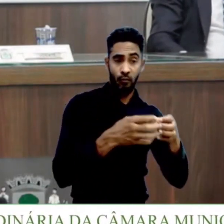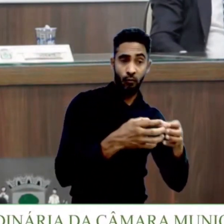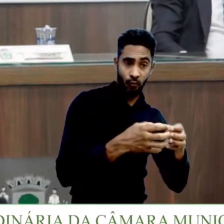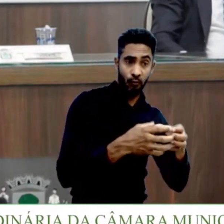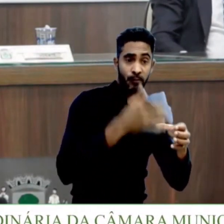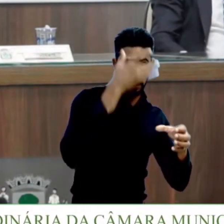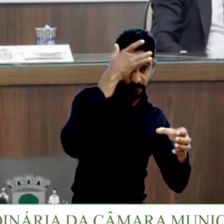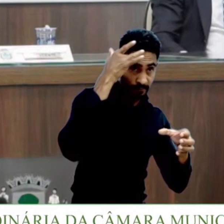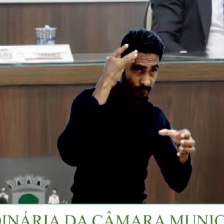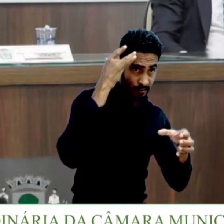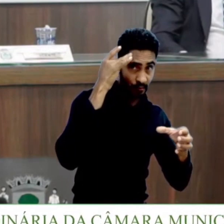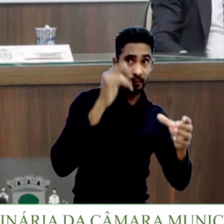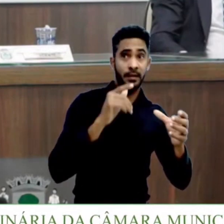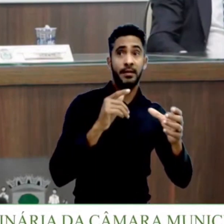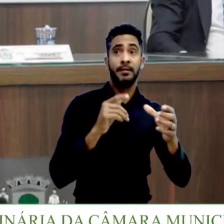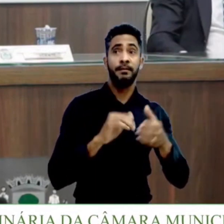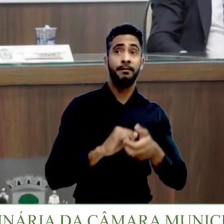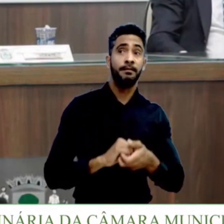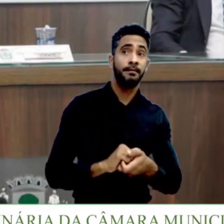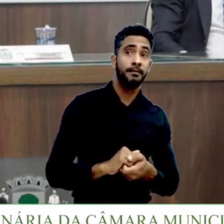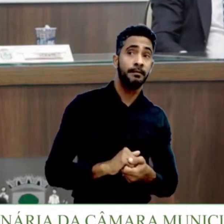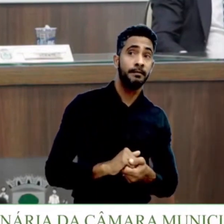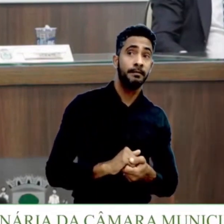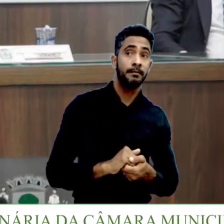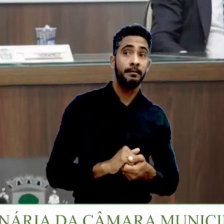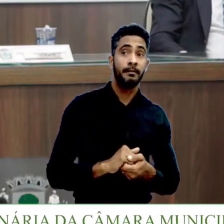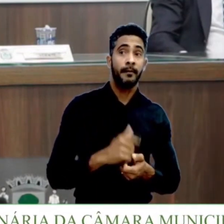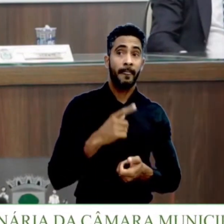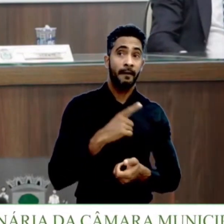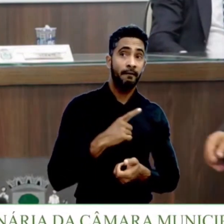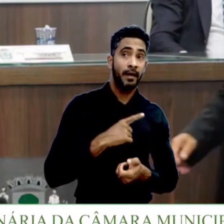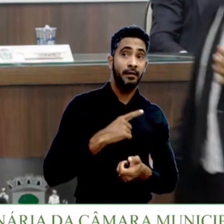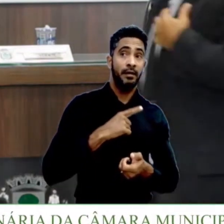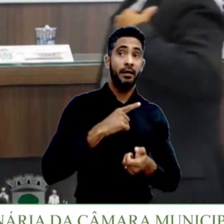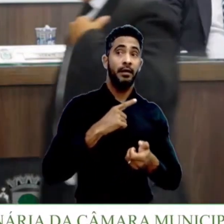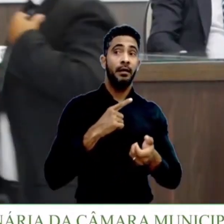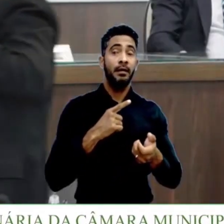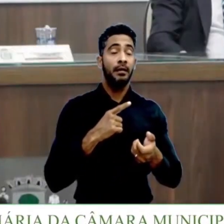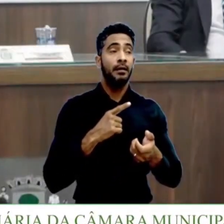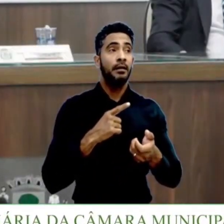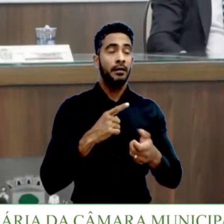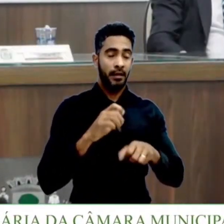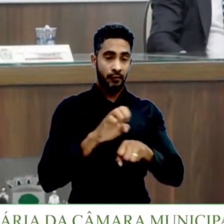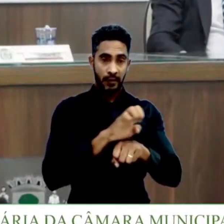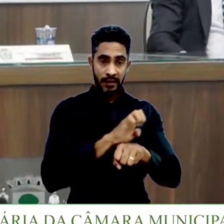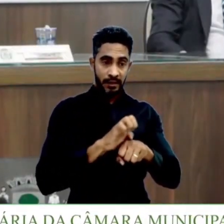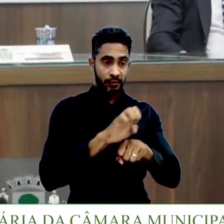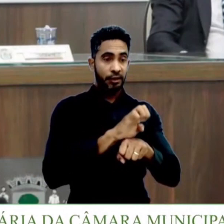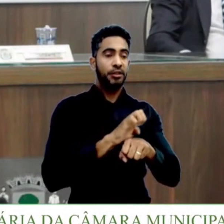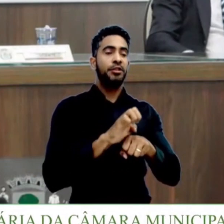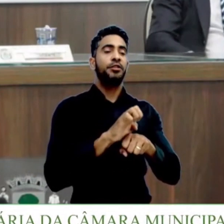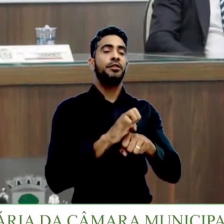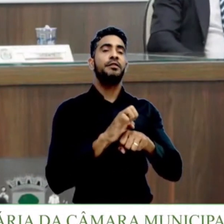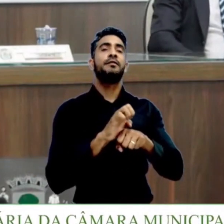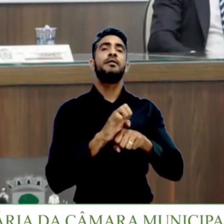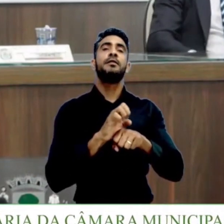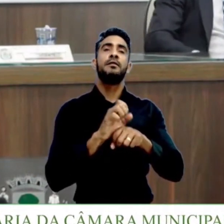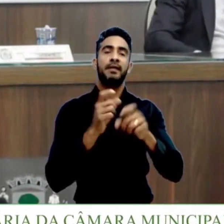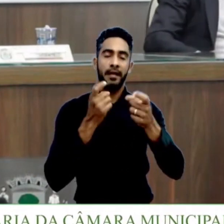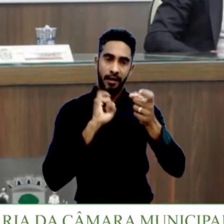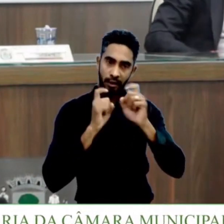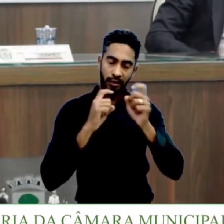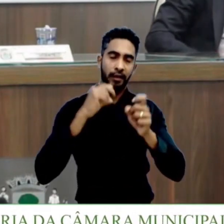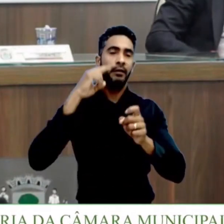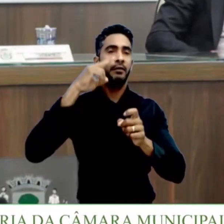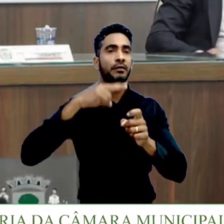específicas ou num conjunto maior. Vai ter um dia que o executivo vai se reunir com os